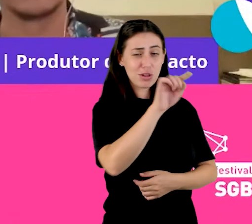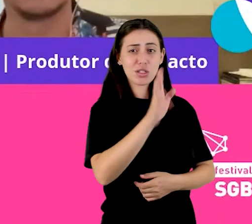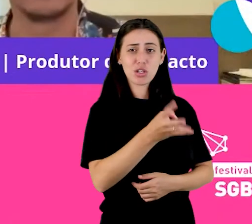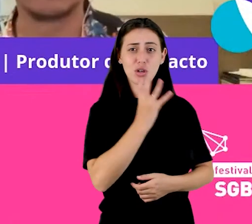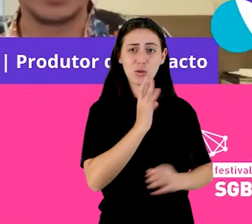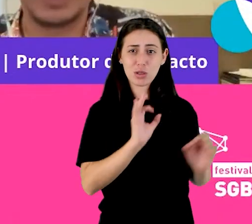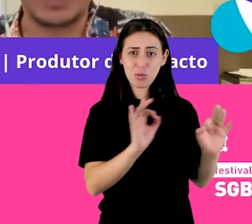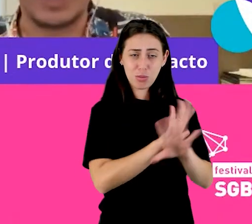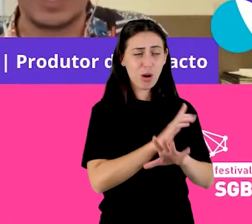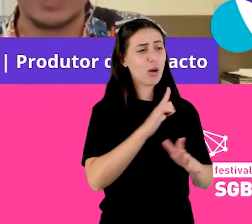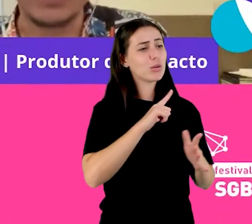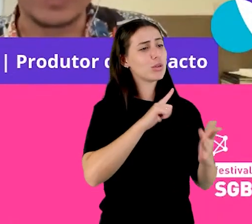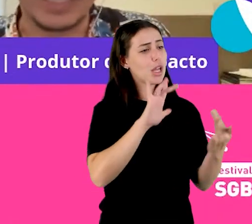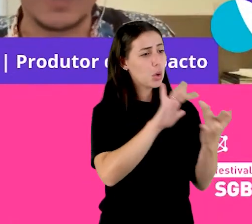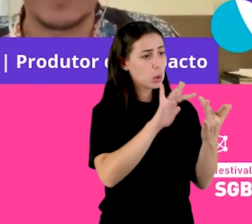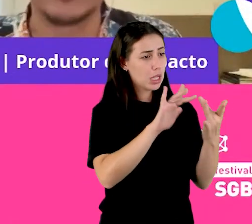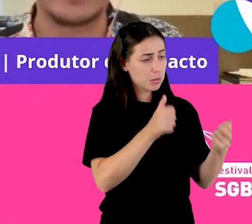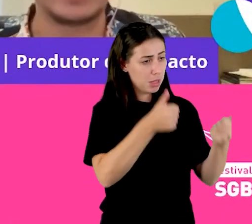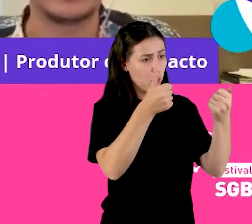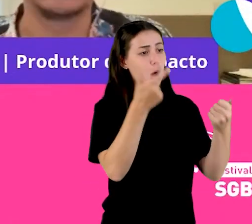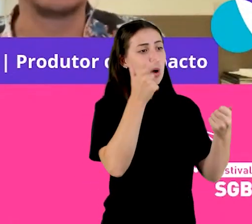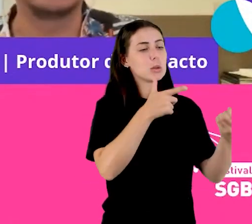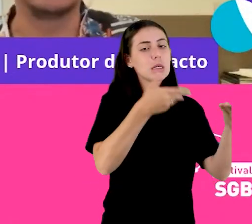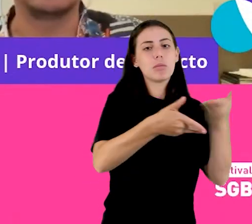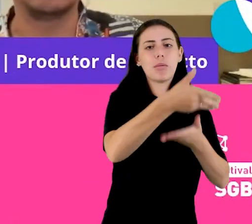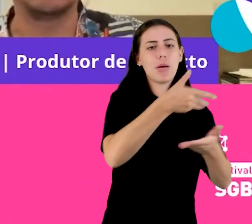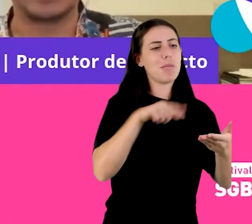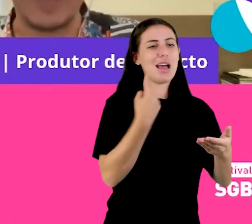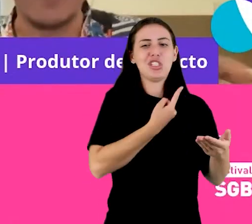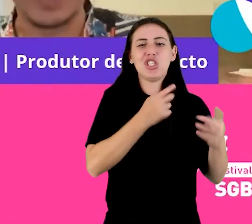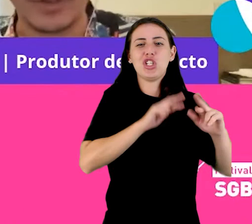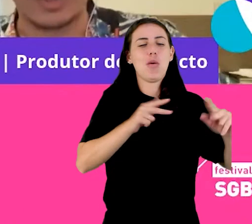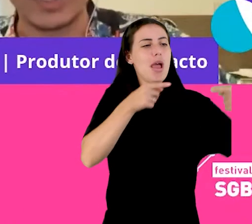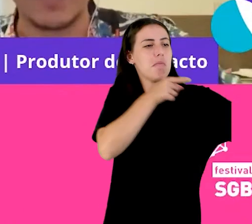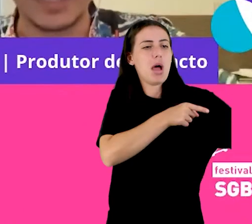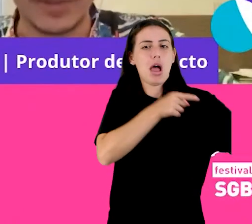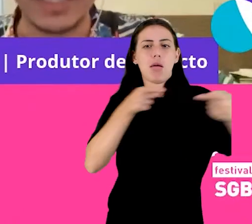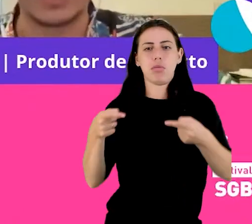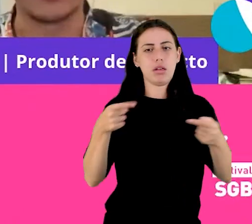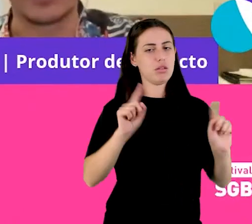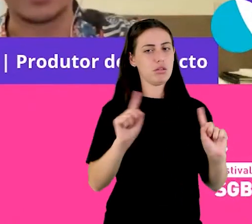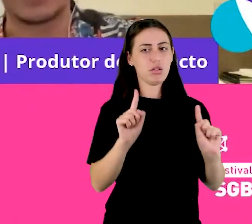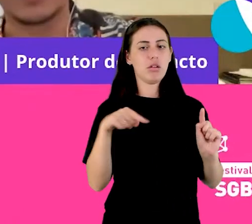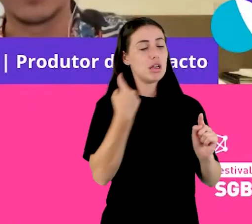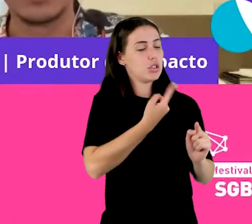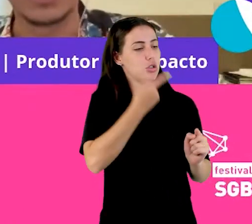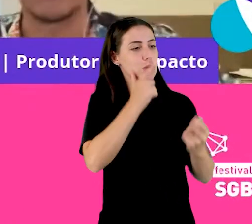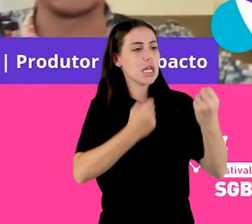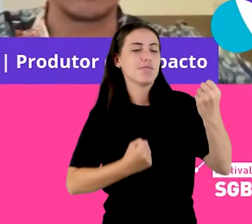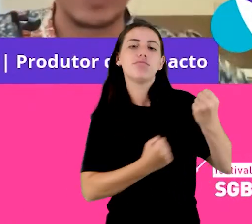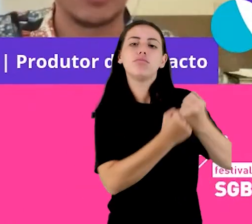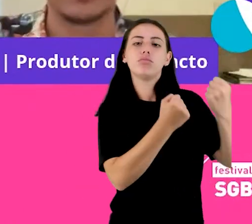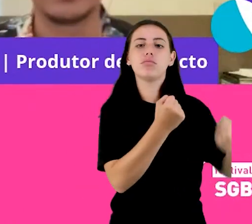experiências, porque é isso, é muita batalha, né? E para que ficar reinventando a roda sempre, né? Se alguém já tem um conhecimento, já